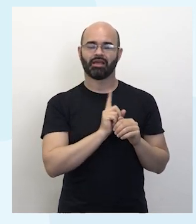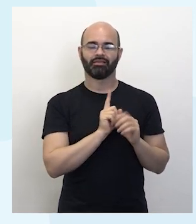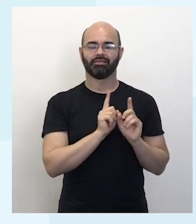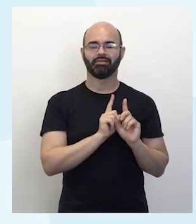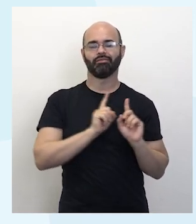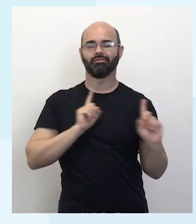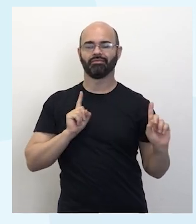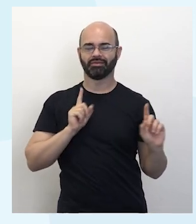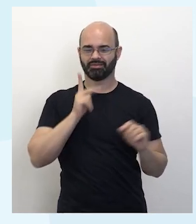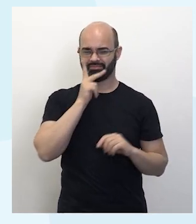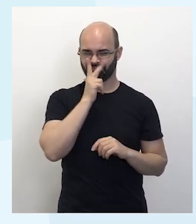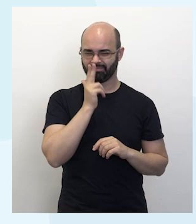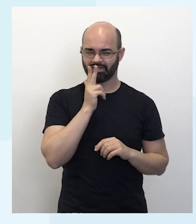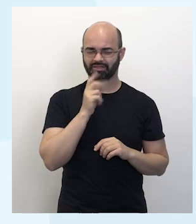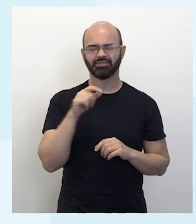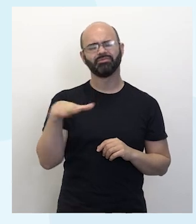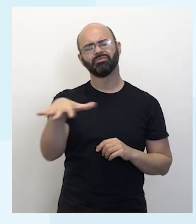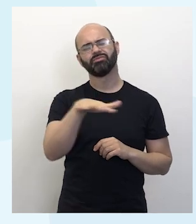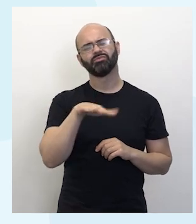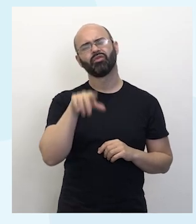espaço em que você vive?